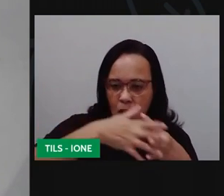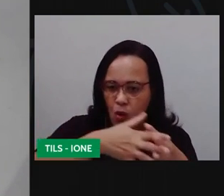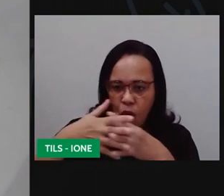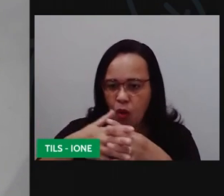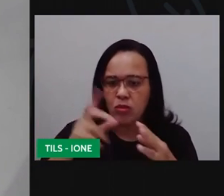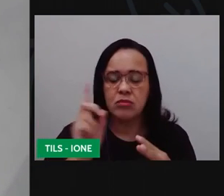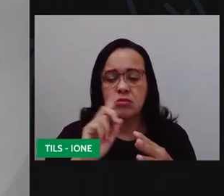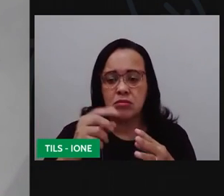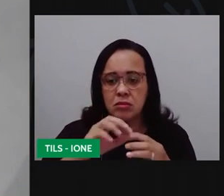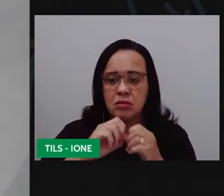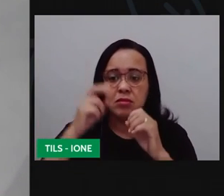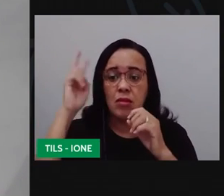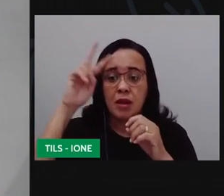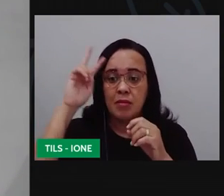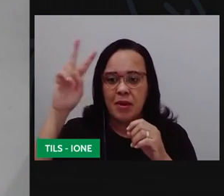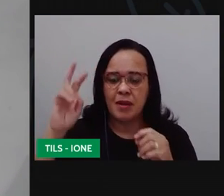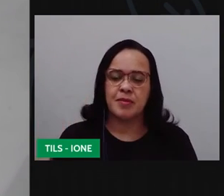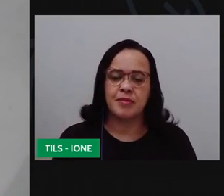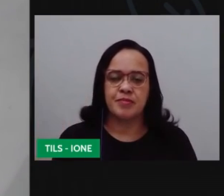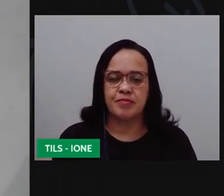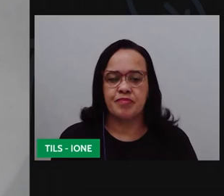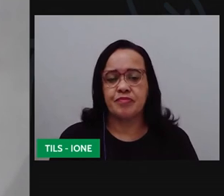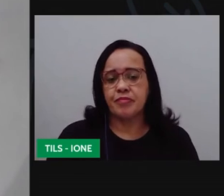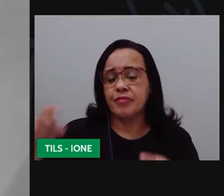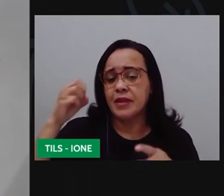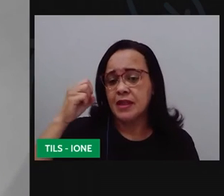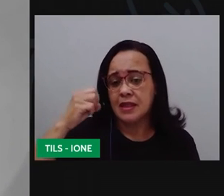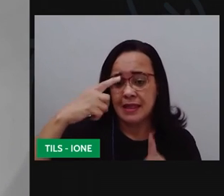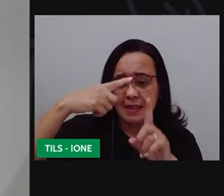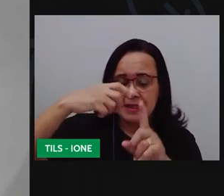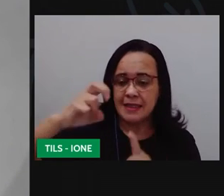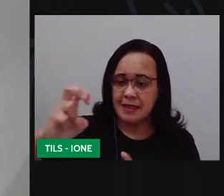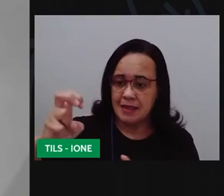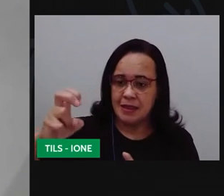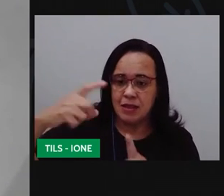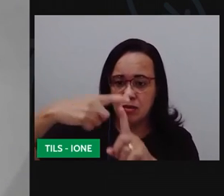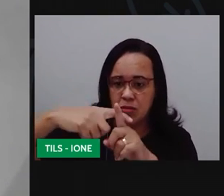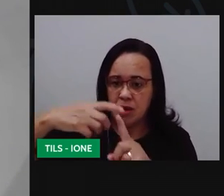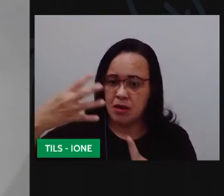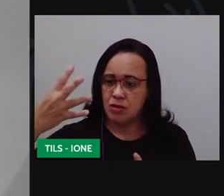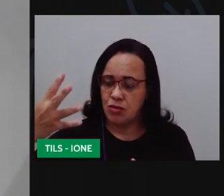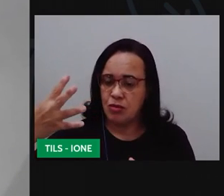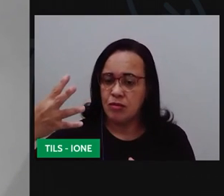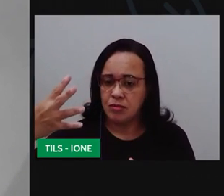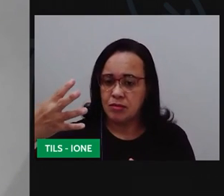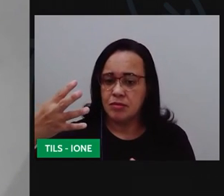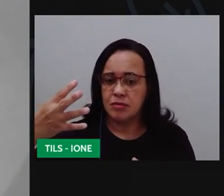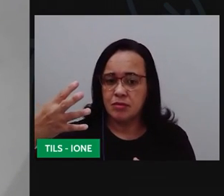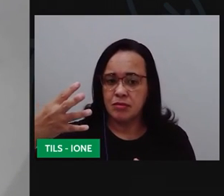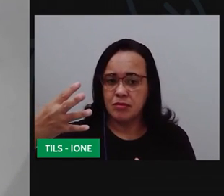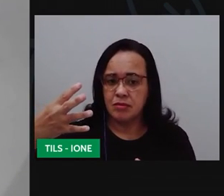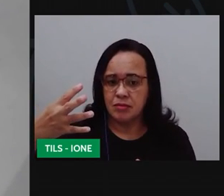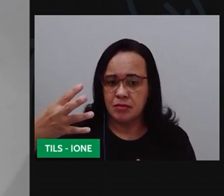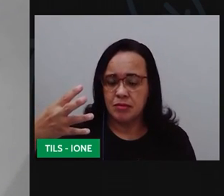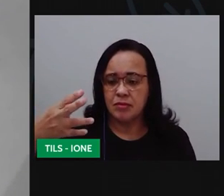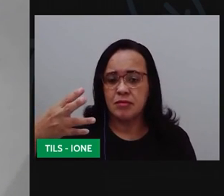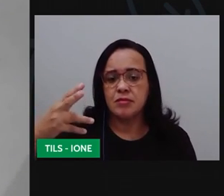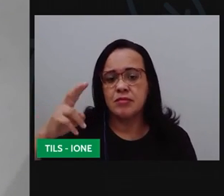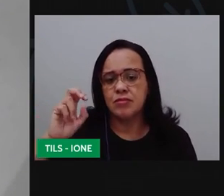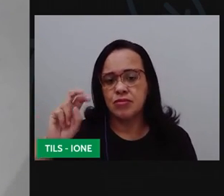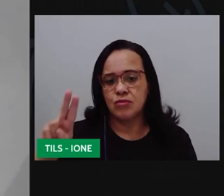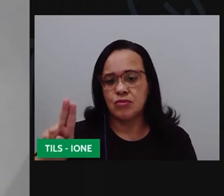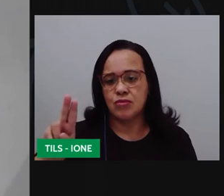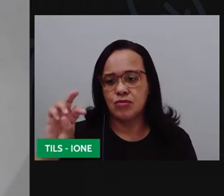lá cinco mais quatro eu tenho cinco vou acrescentar quatro Contando os beijinhos 5 + 4 6 7